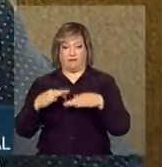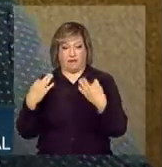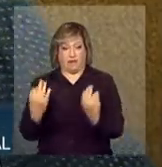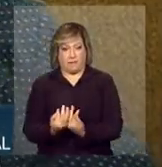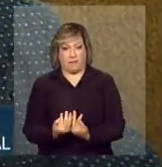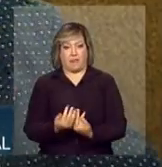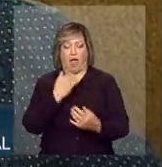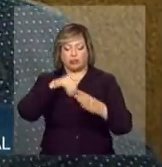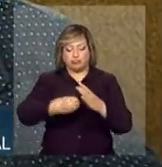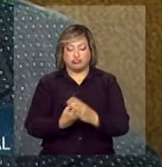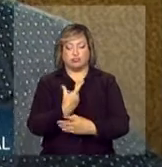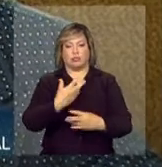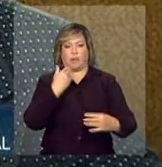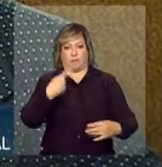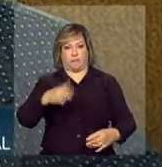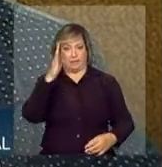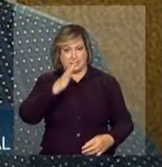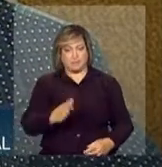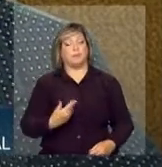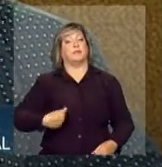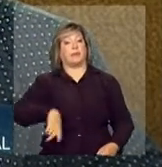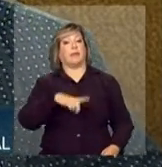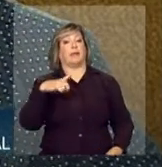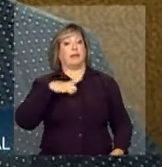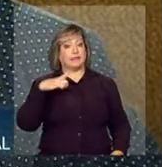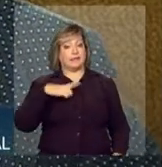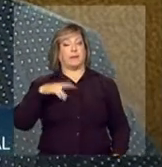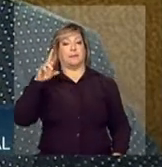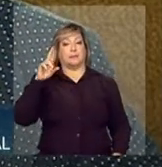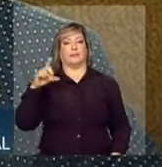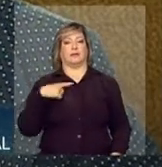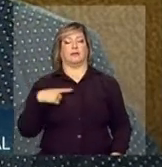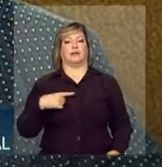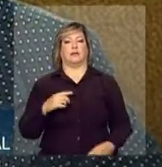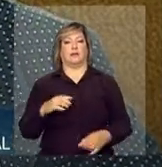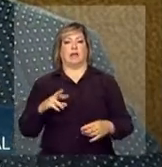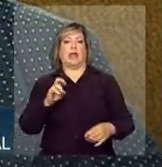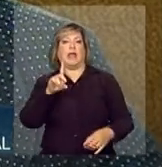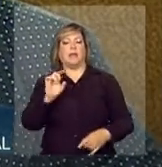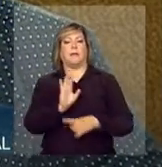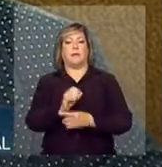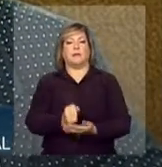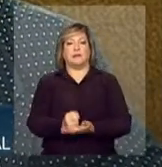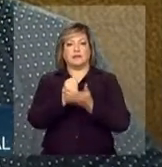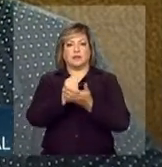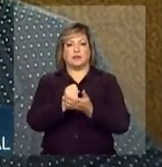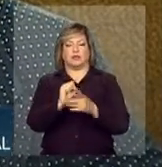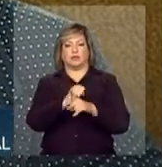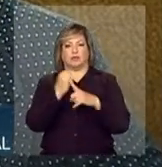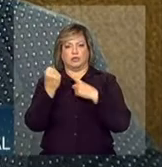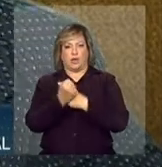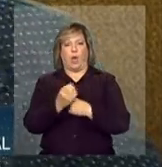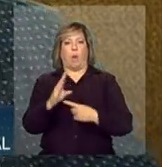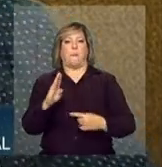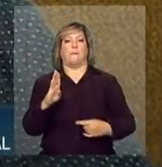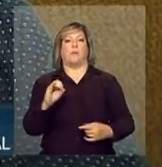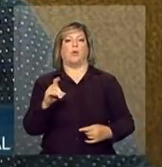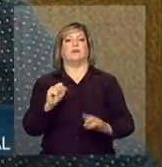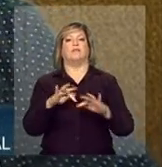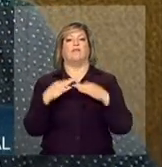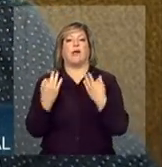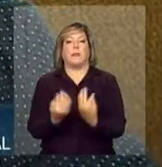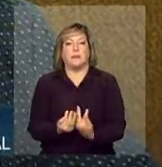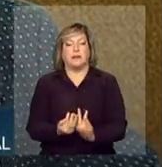Brasil. Nós temos um papel importantíssimo na construção de uma rede de proteção social, que é o Bolsa Família e os benefícios de prestação